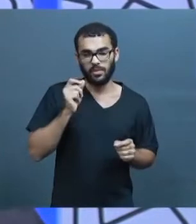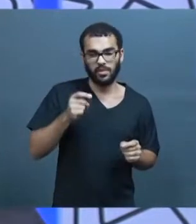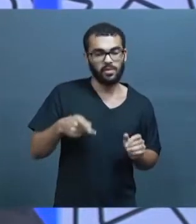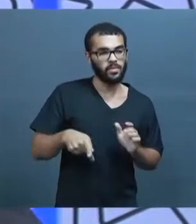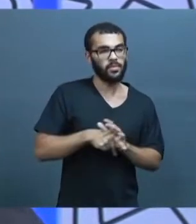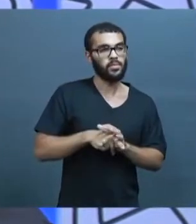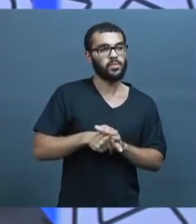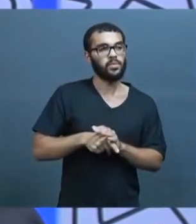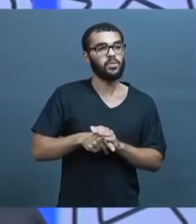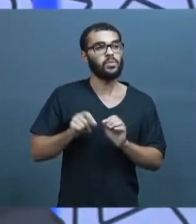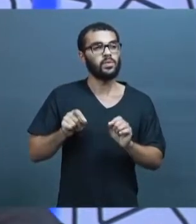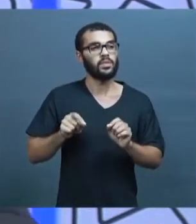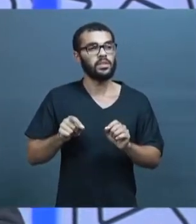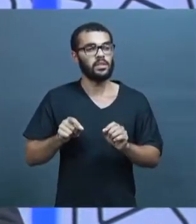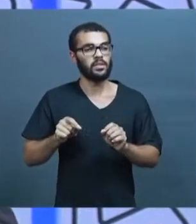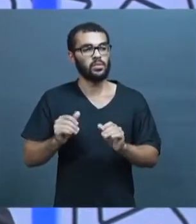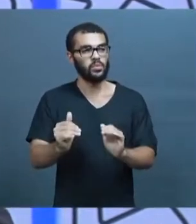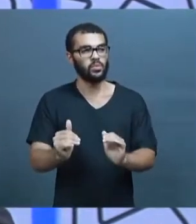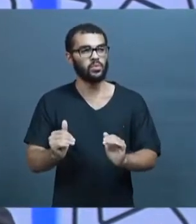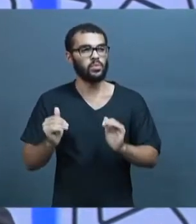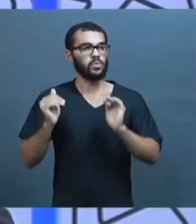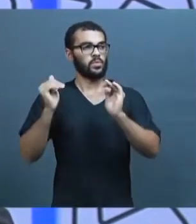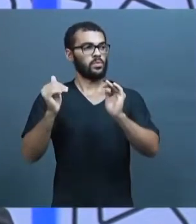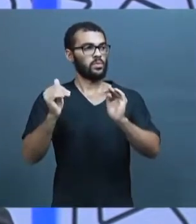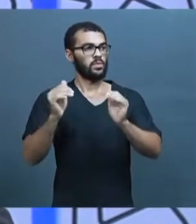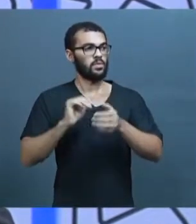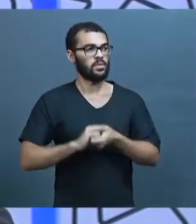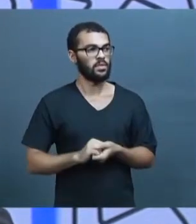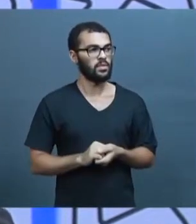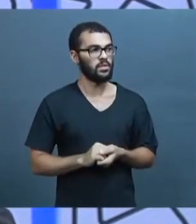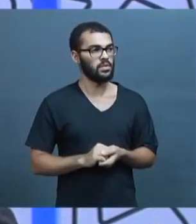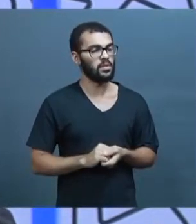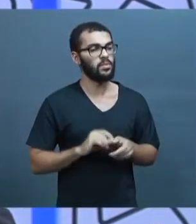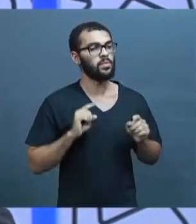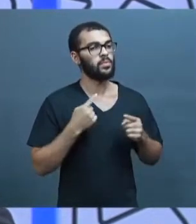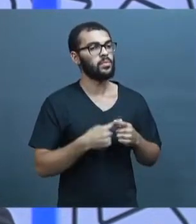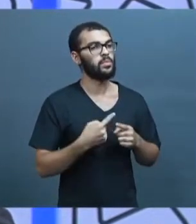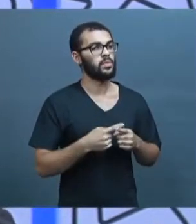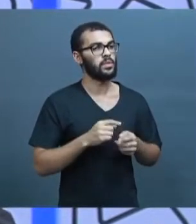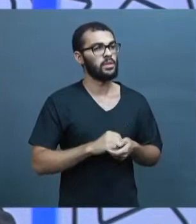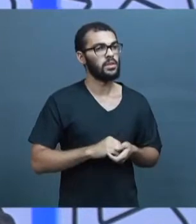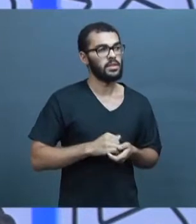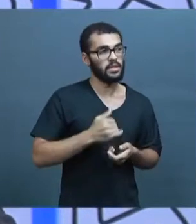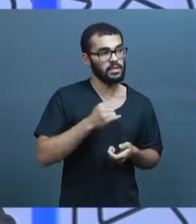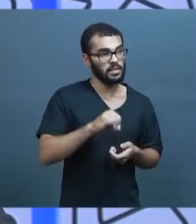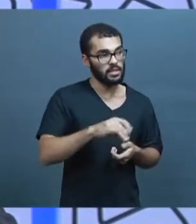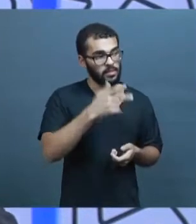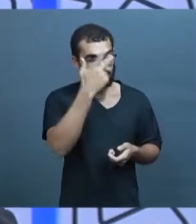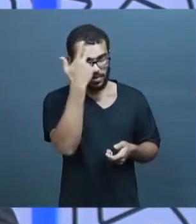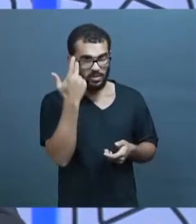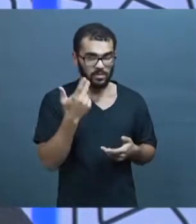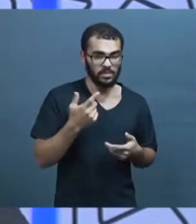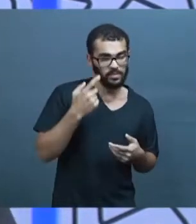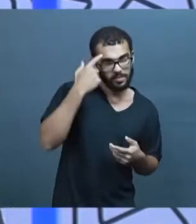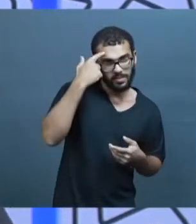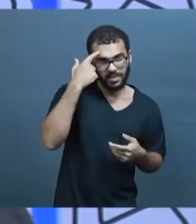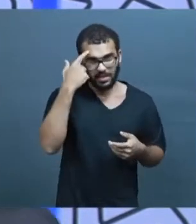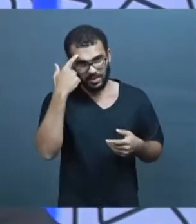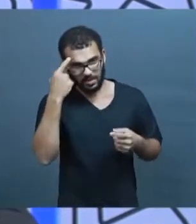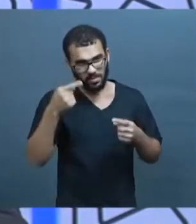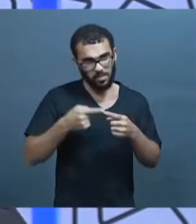no Supremo, né, para que essa matéria amanhã não seja alvo de uma insegurança jurídica grande.